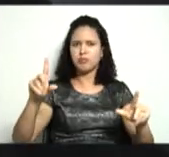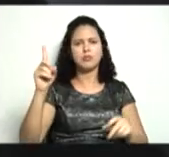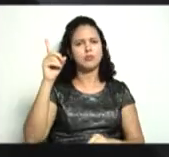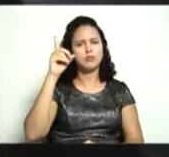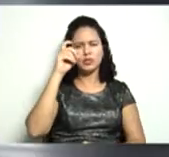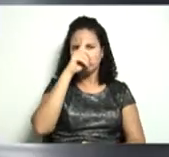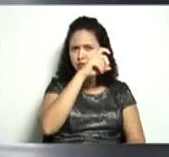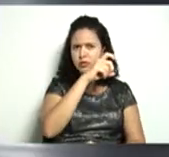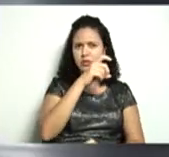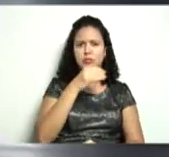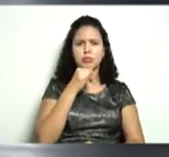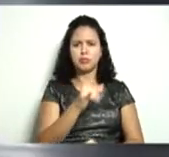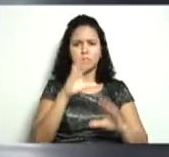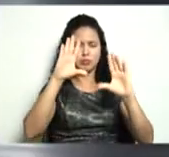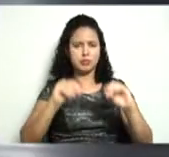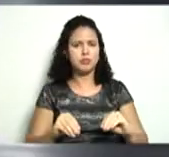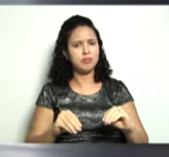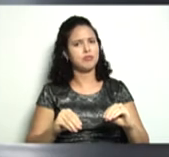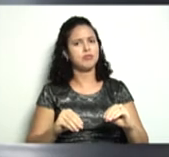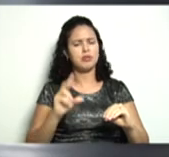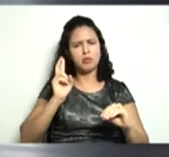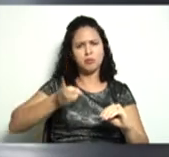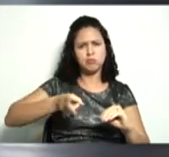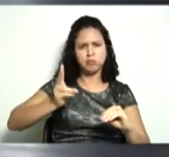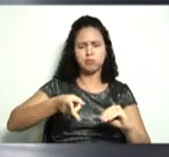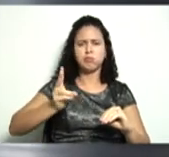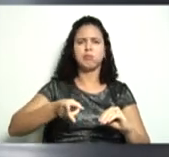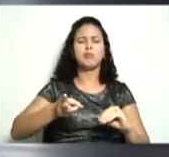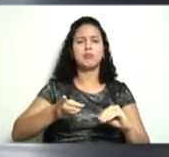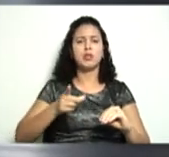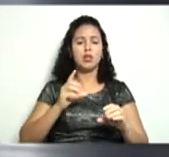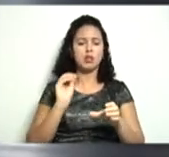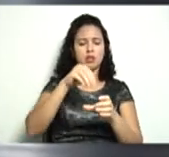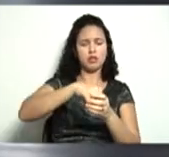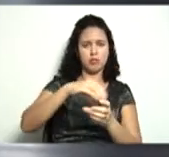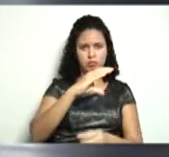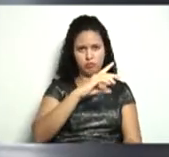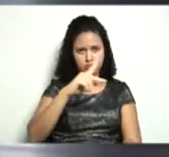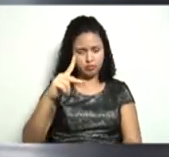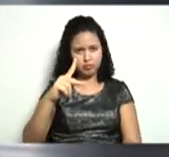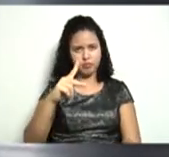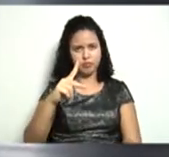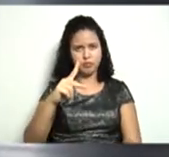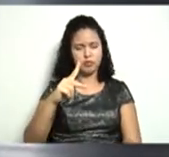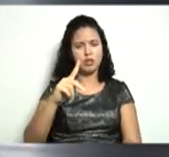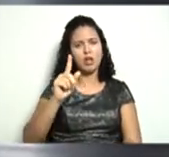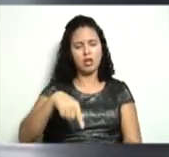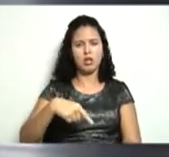Terra. Hoje a gente tem um acesso muito grande dentro da cooperativa. Na